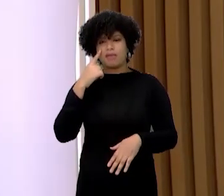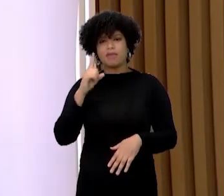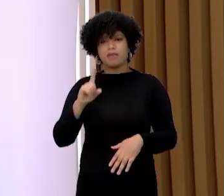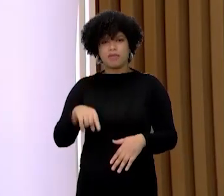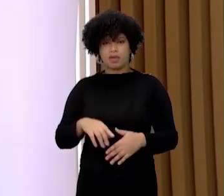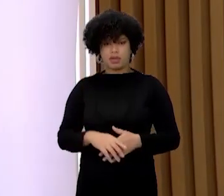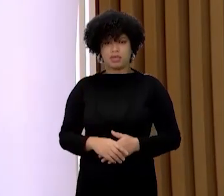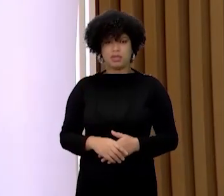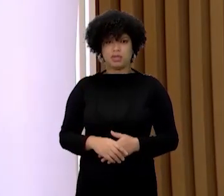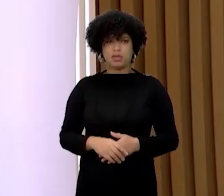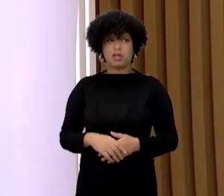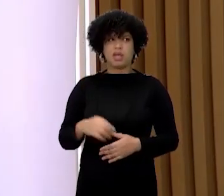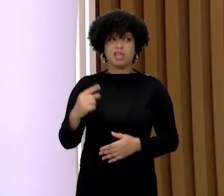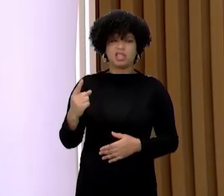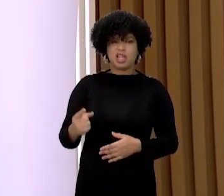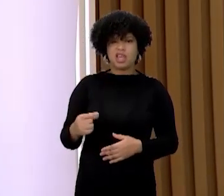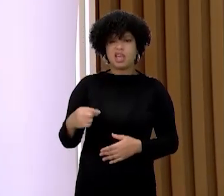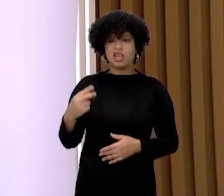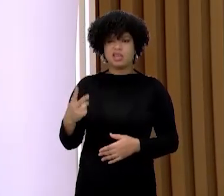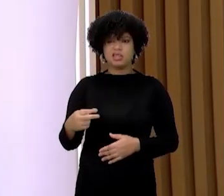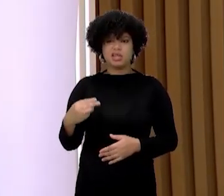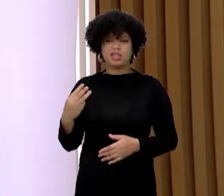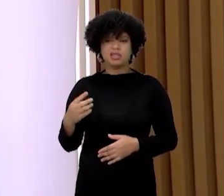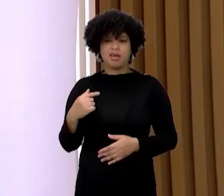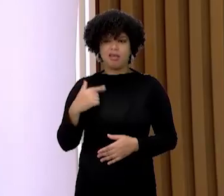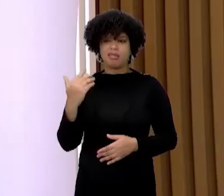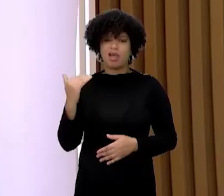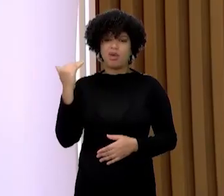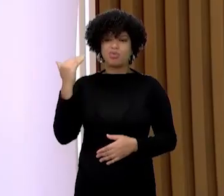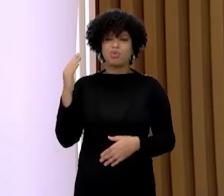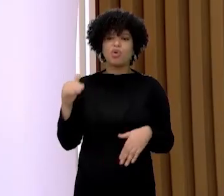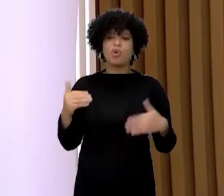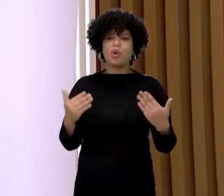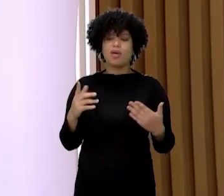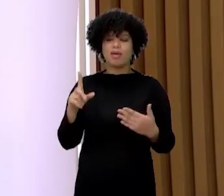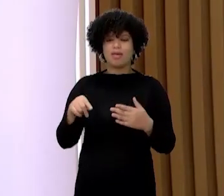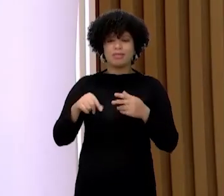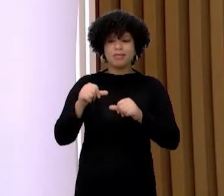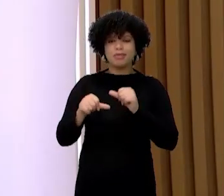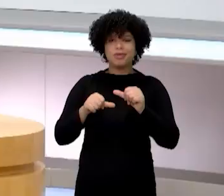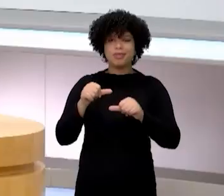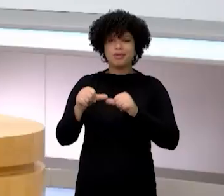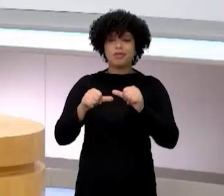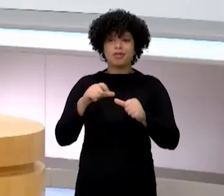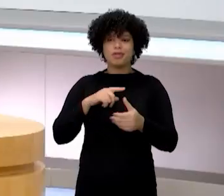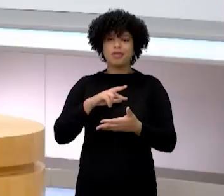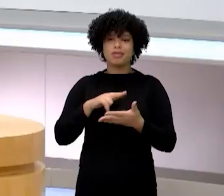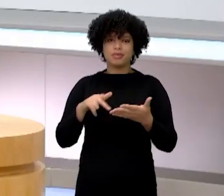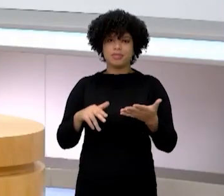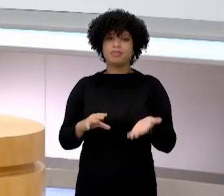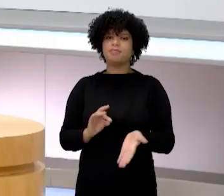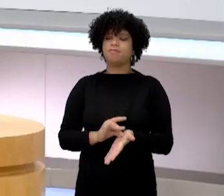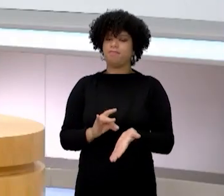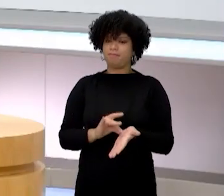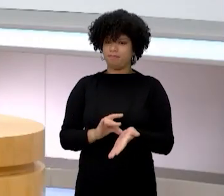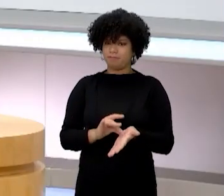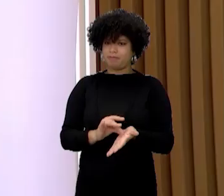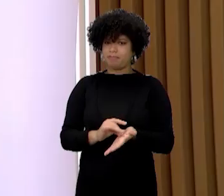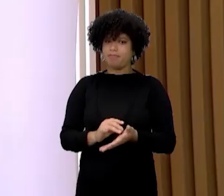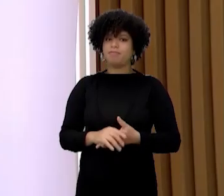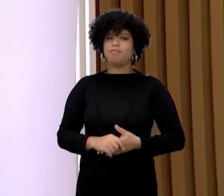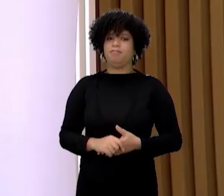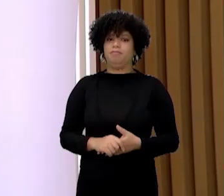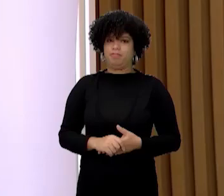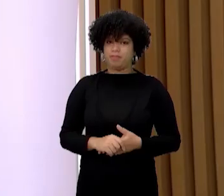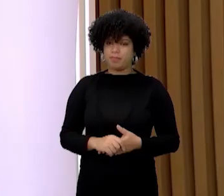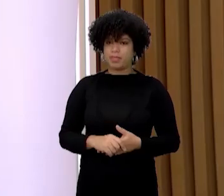eu quero olho assim, eu quero que vai ter altura, né? E vai moldando ali, né? É uma questão ética Exatamente. que vai ser discutida há um